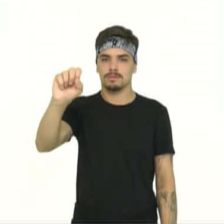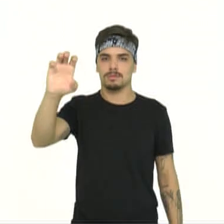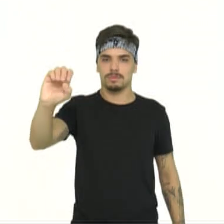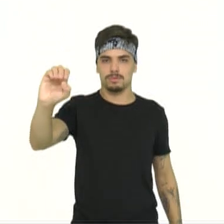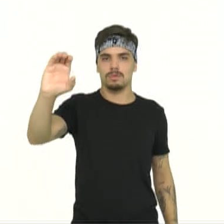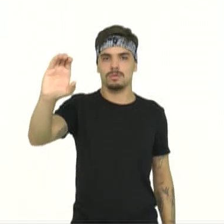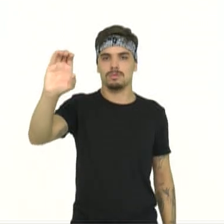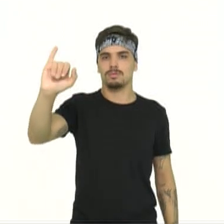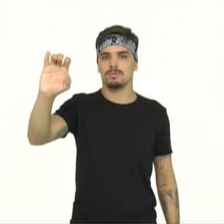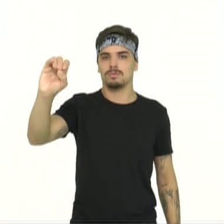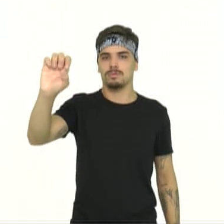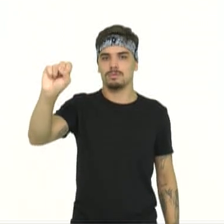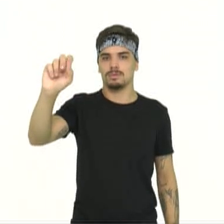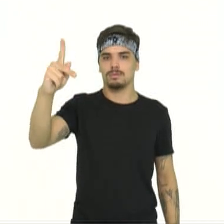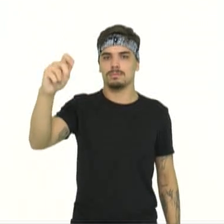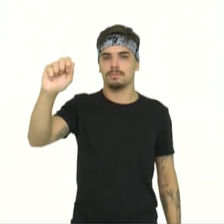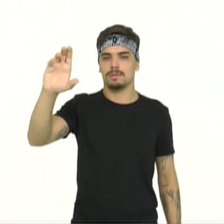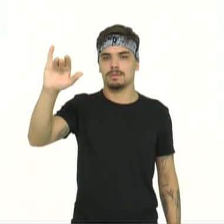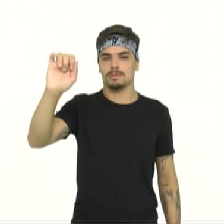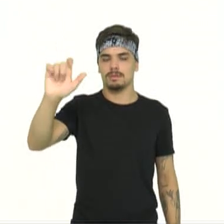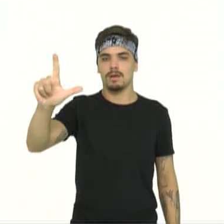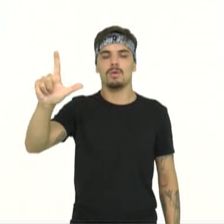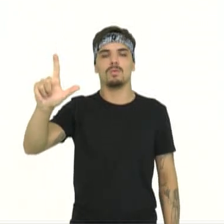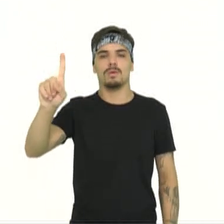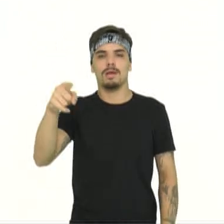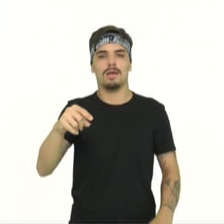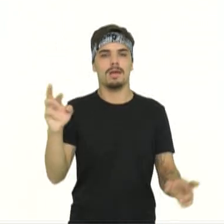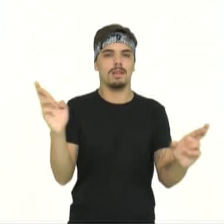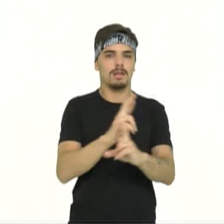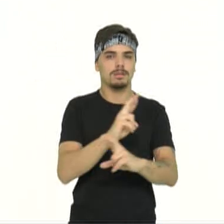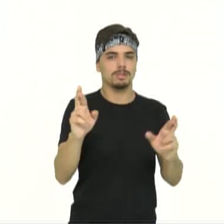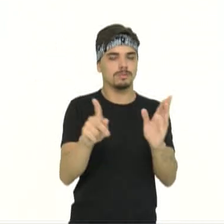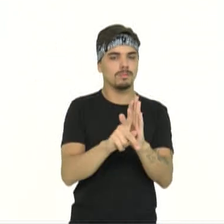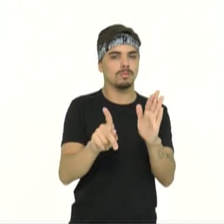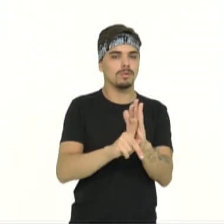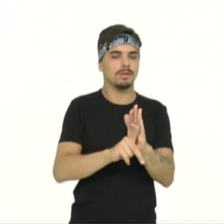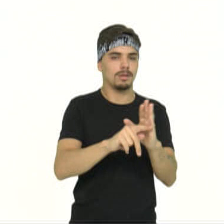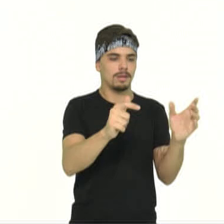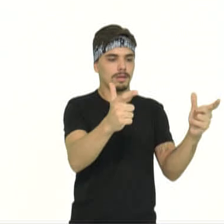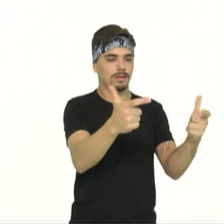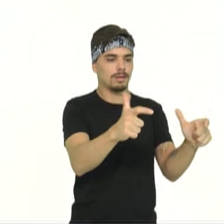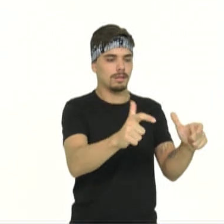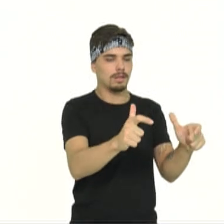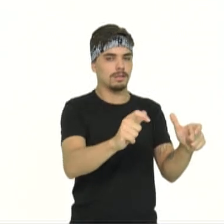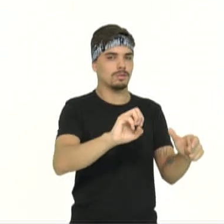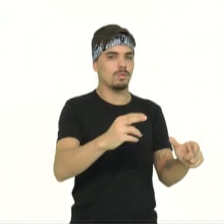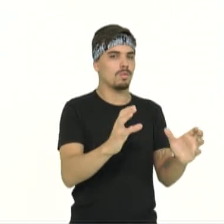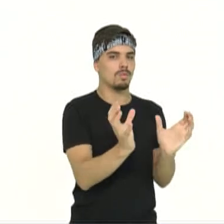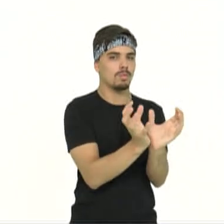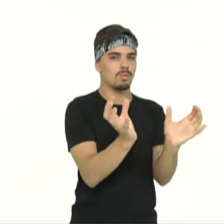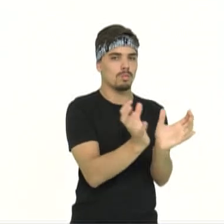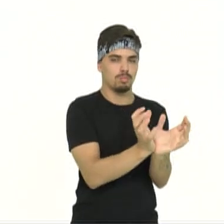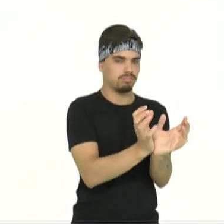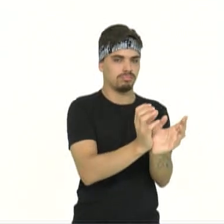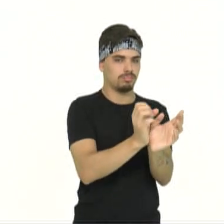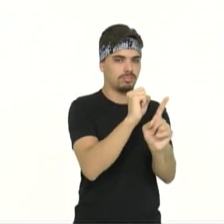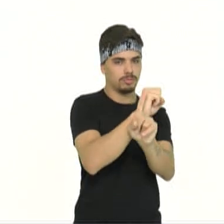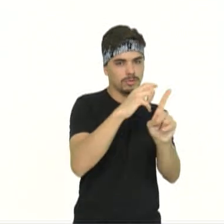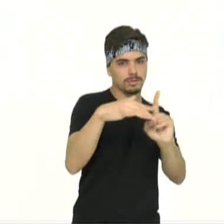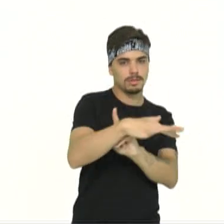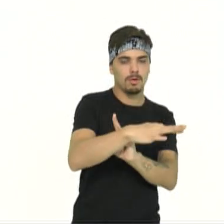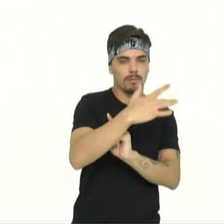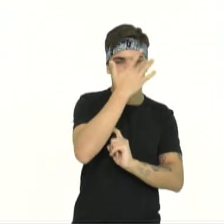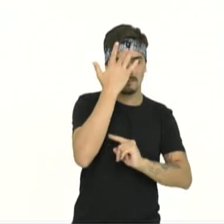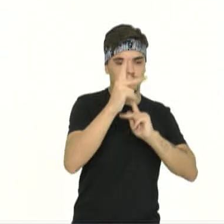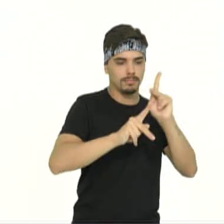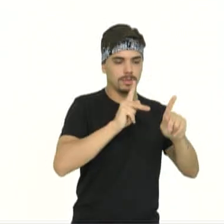definição de dicionário, relativo a classes ou grupos sociais, ou seja, nós, né, somos esses grupos e classes sociais,